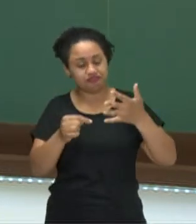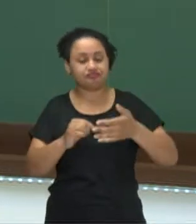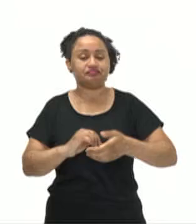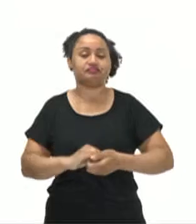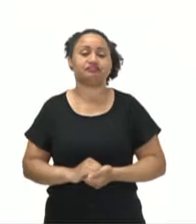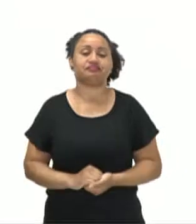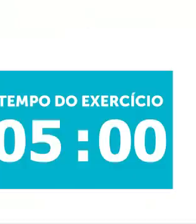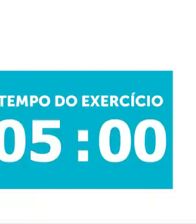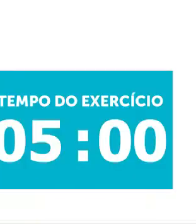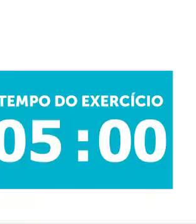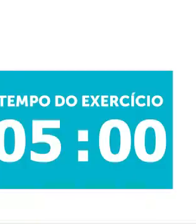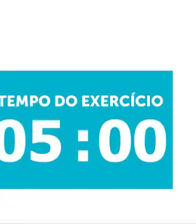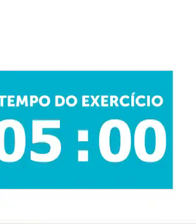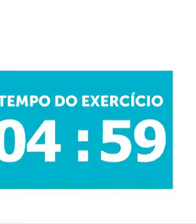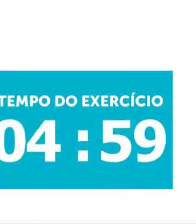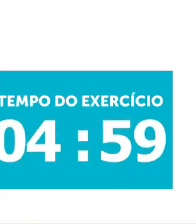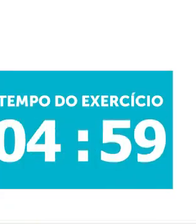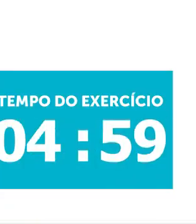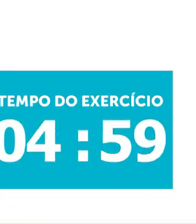chegaram.